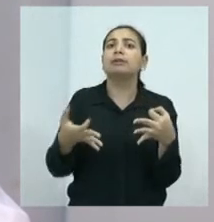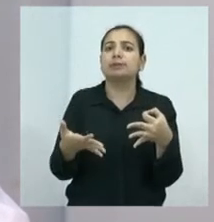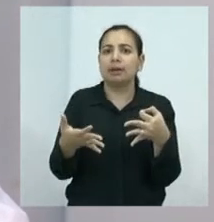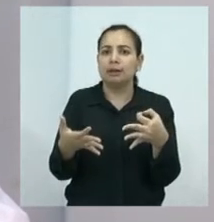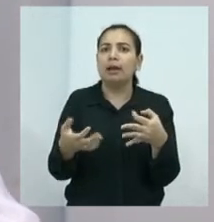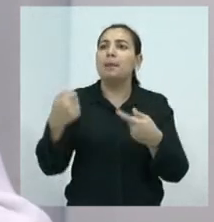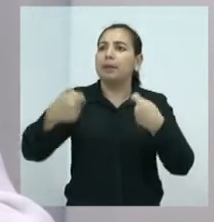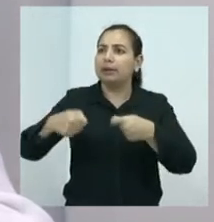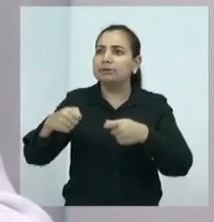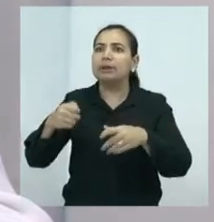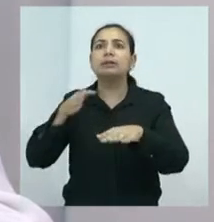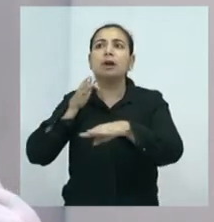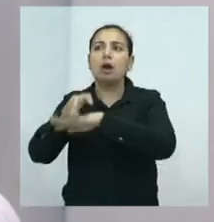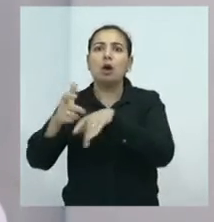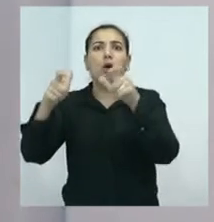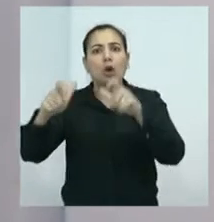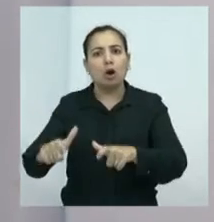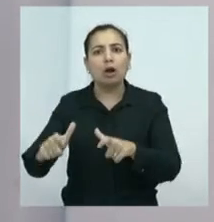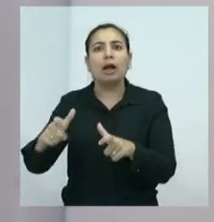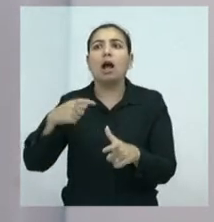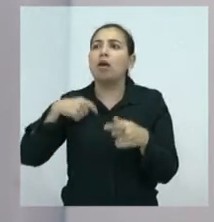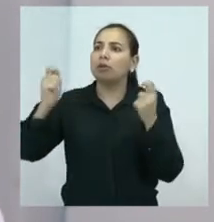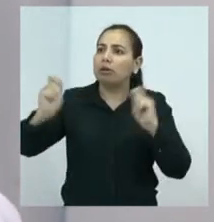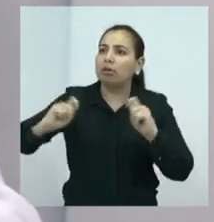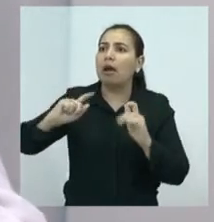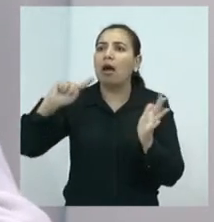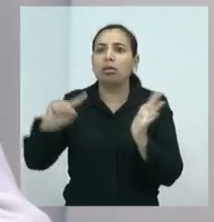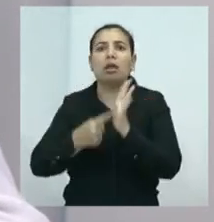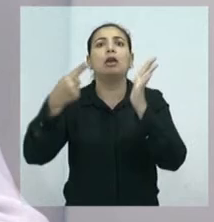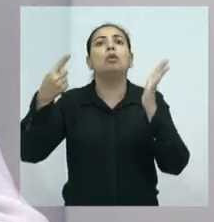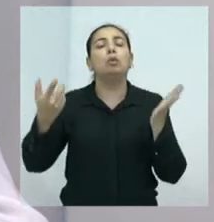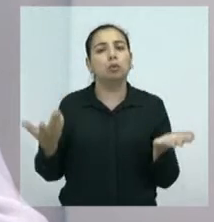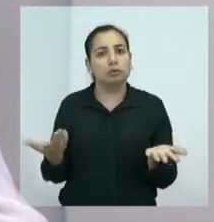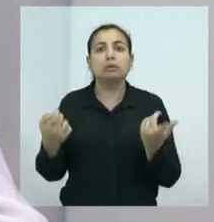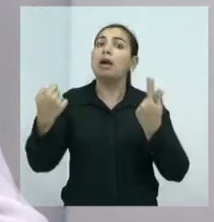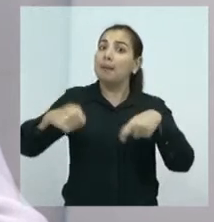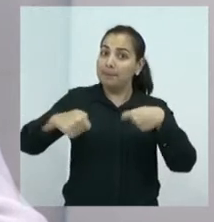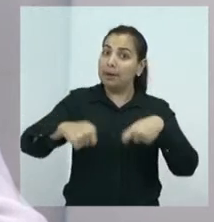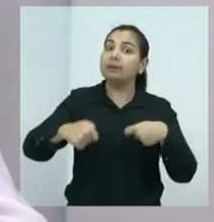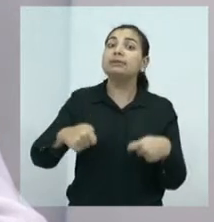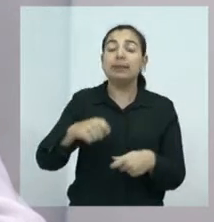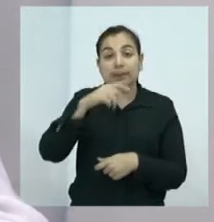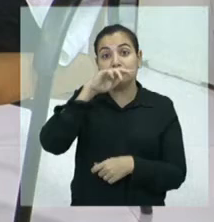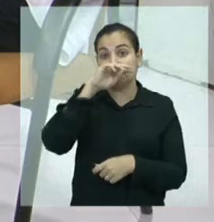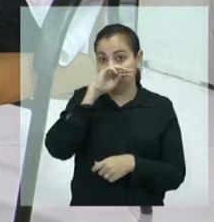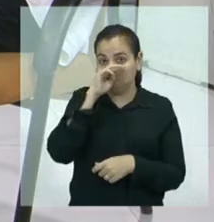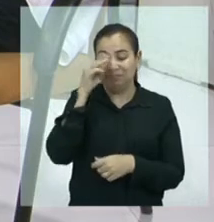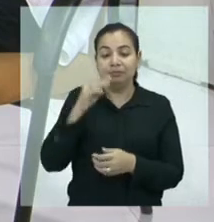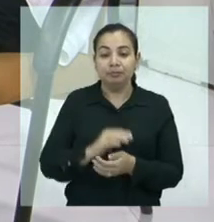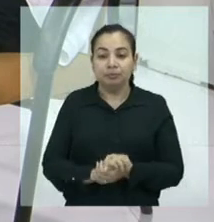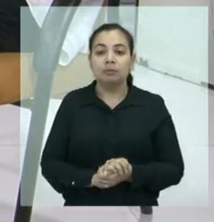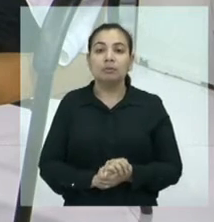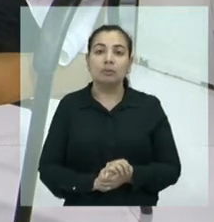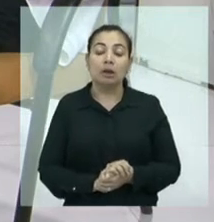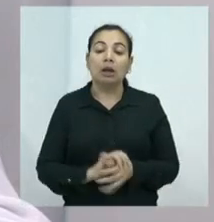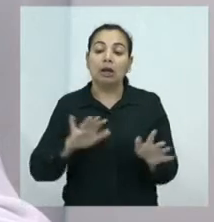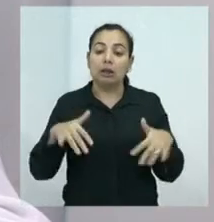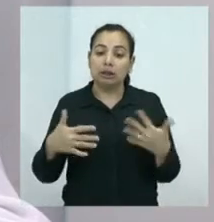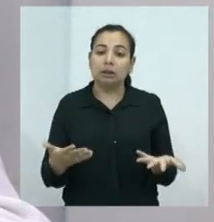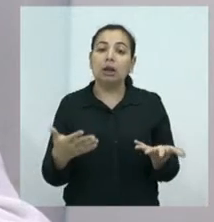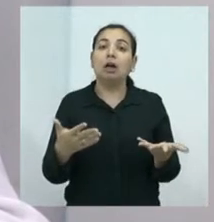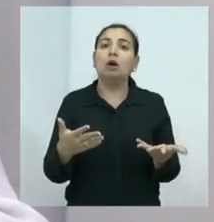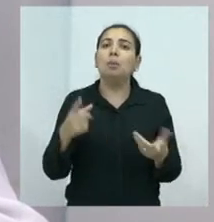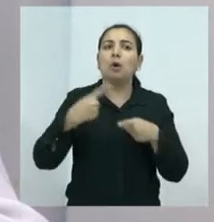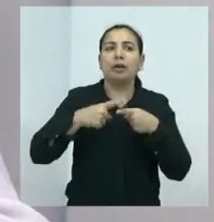por desconfiança e por falta de credibilidade das instituições brasileiras. Nós vivemos um momento de descrédito muito